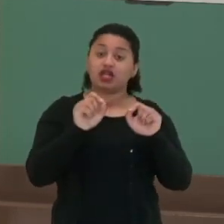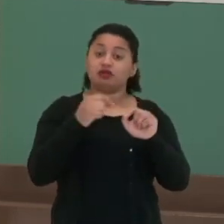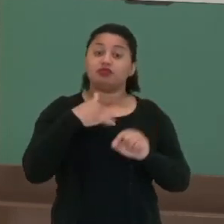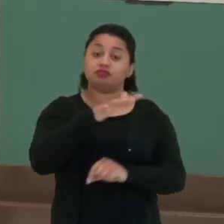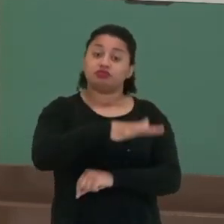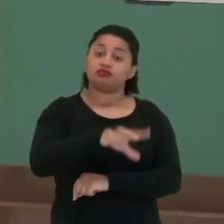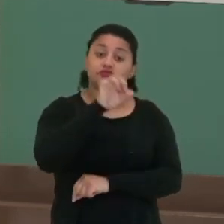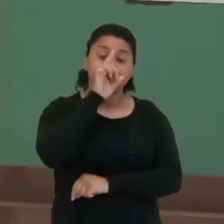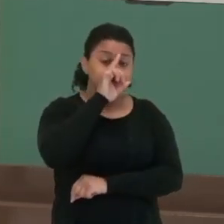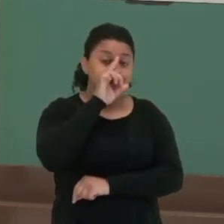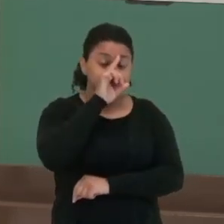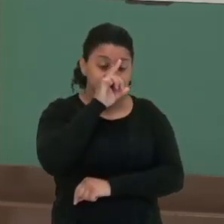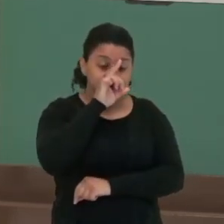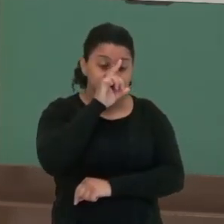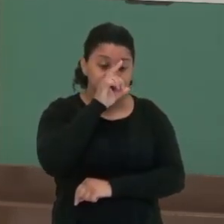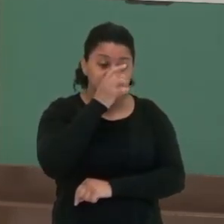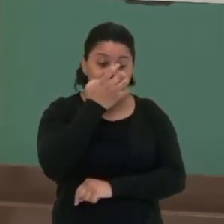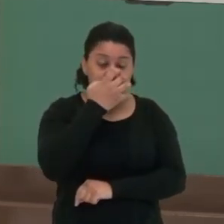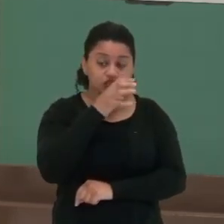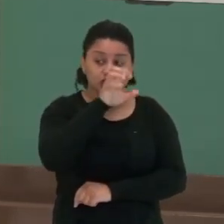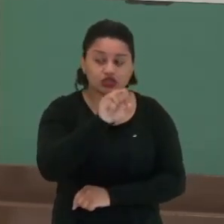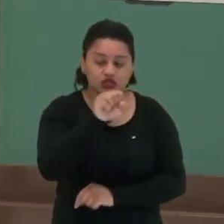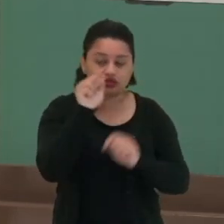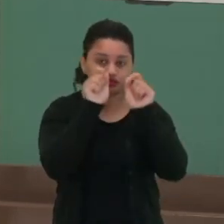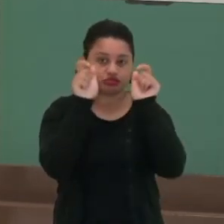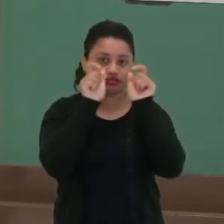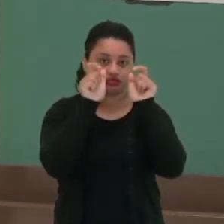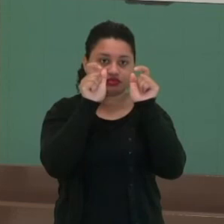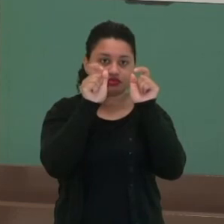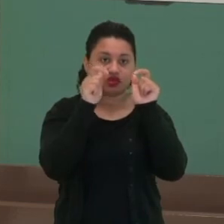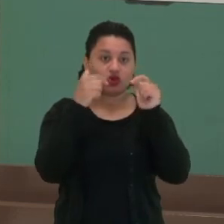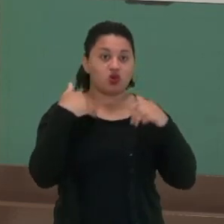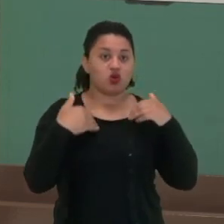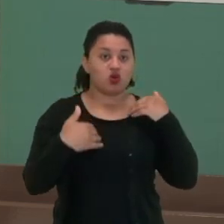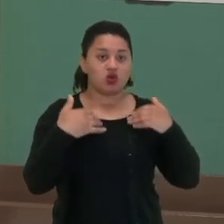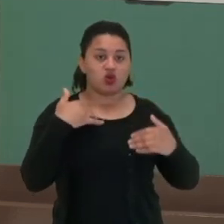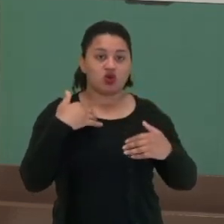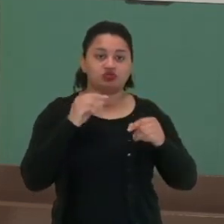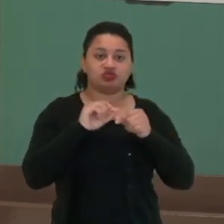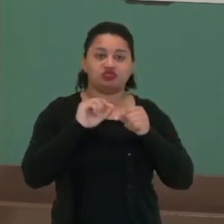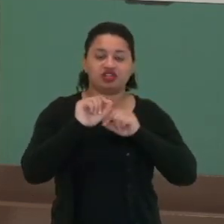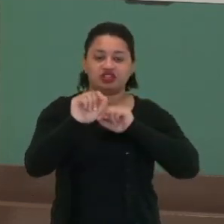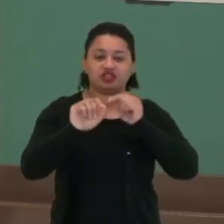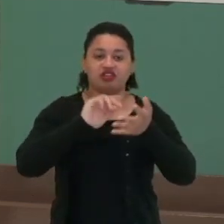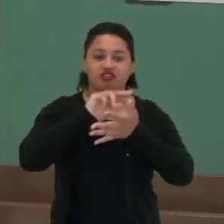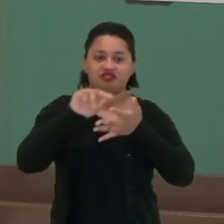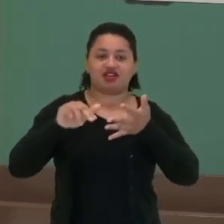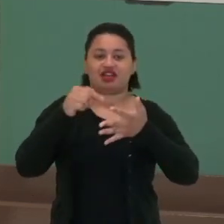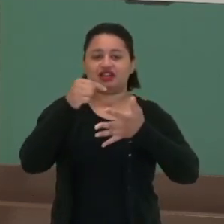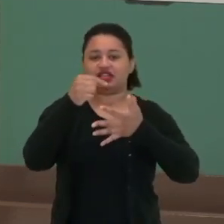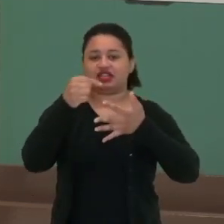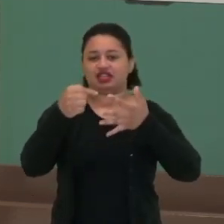perigo. Fica alerta. O que vai acontecer com o seu corpo? Muitas situações